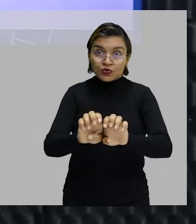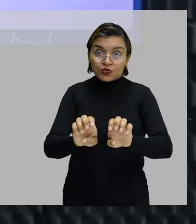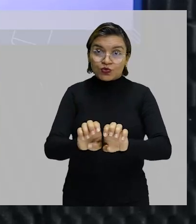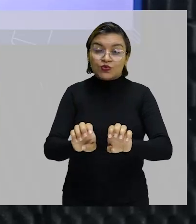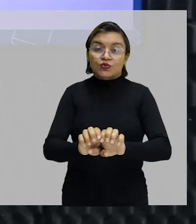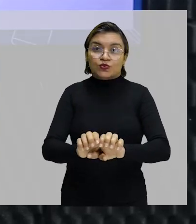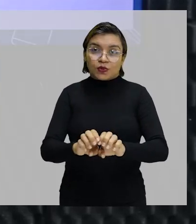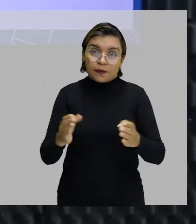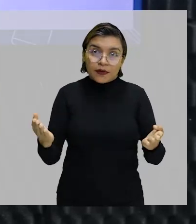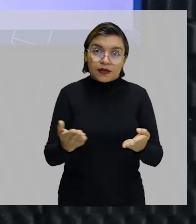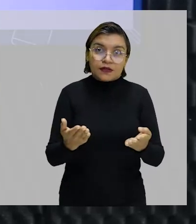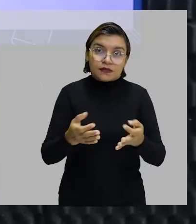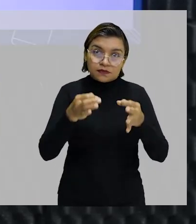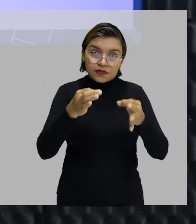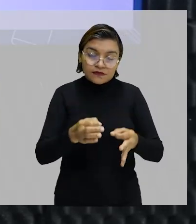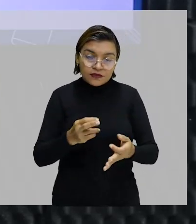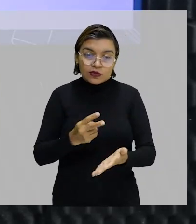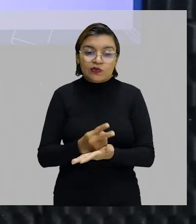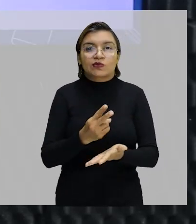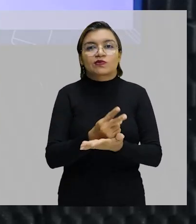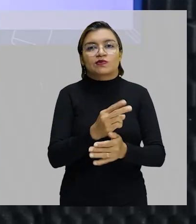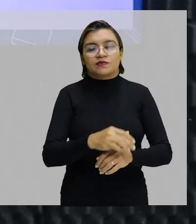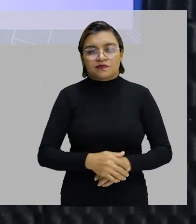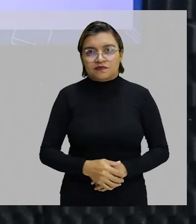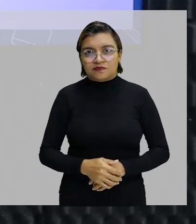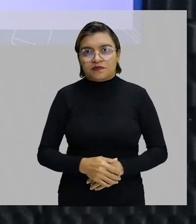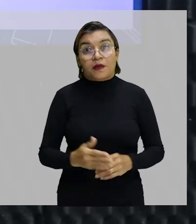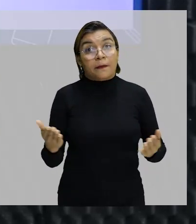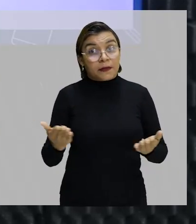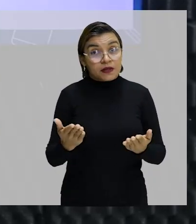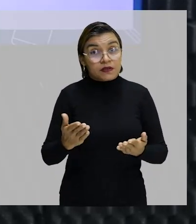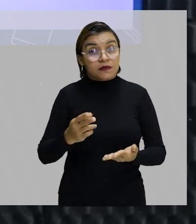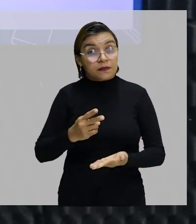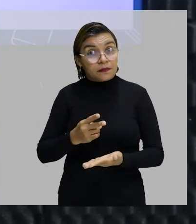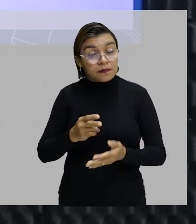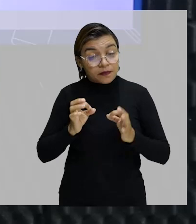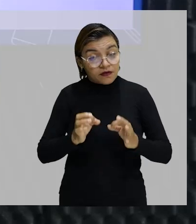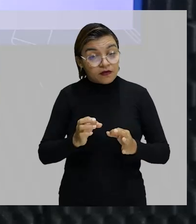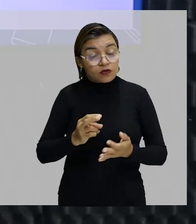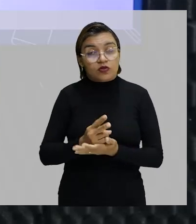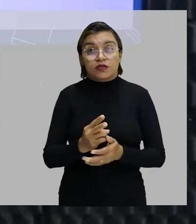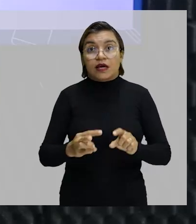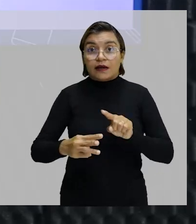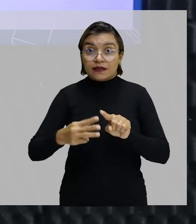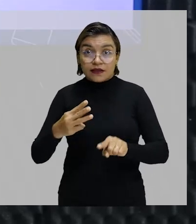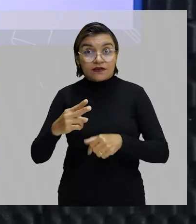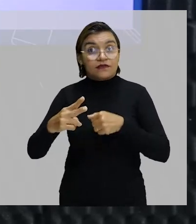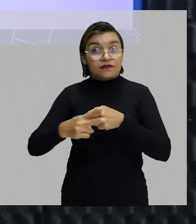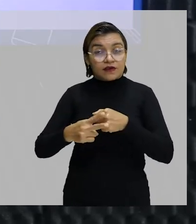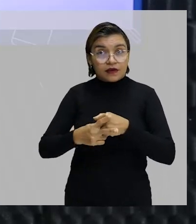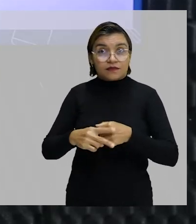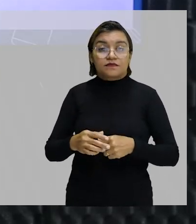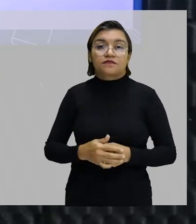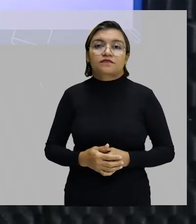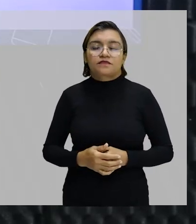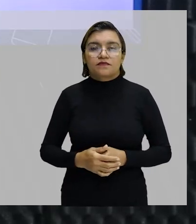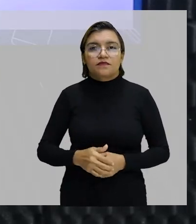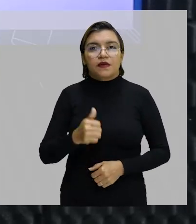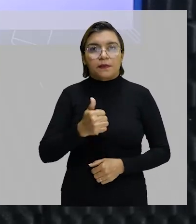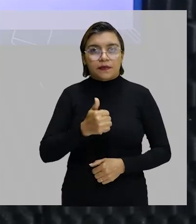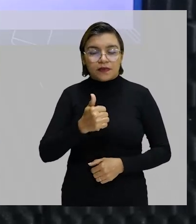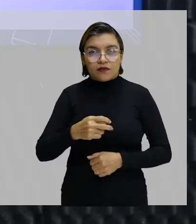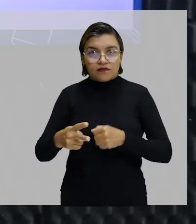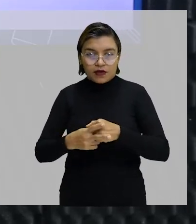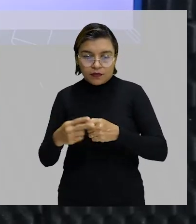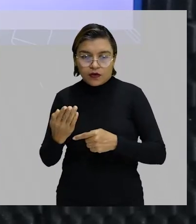do presente perfeito contínuo. Presente perfeito contínuo, 3 verbos. Lembra comigo? Primeiro o verbo